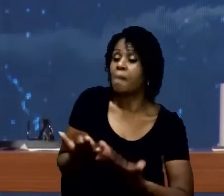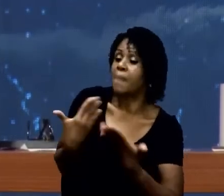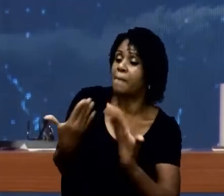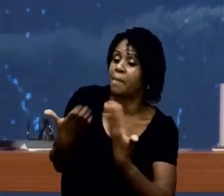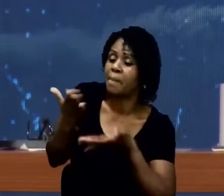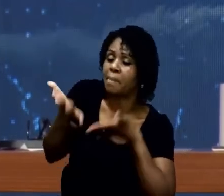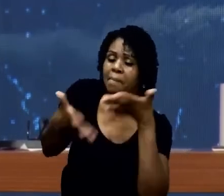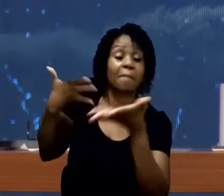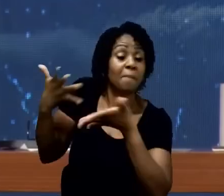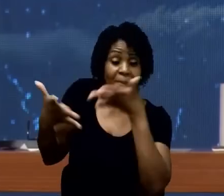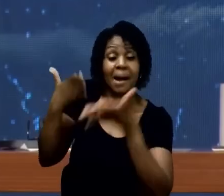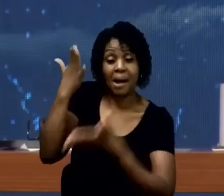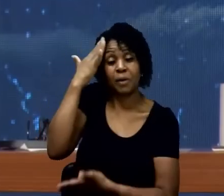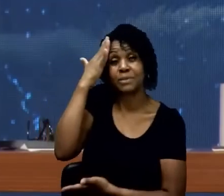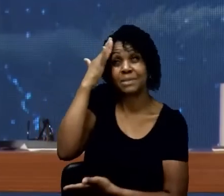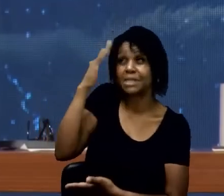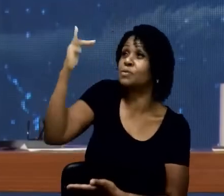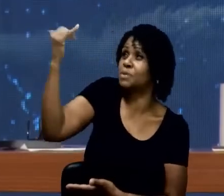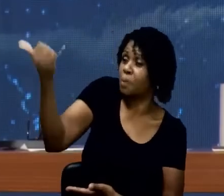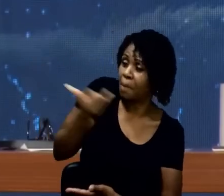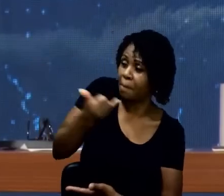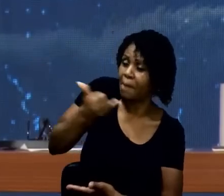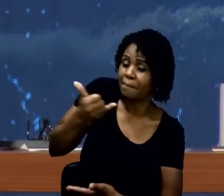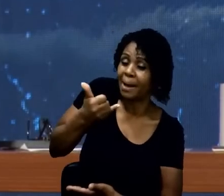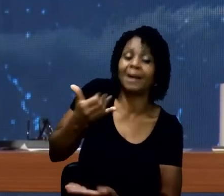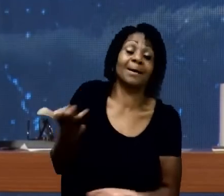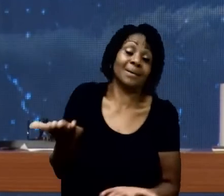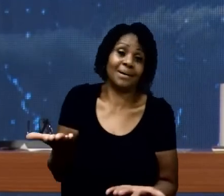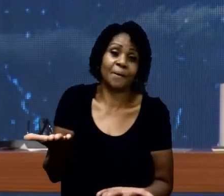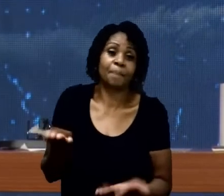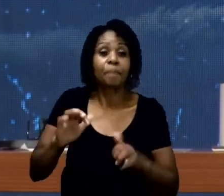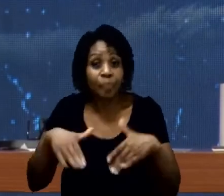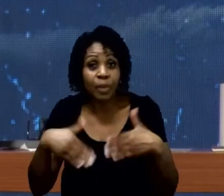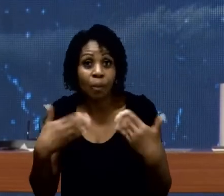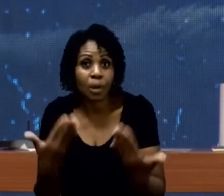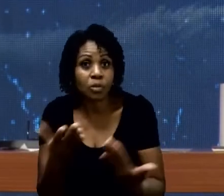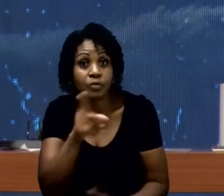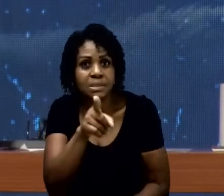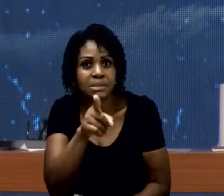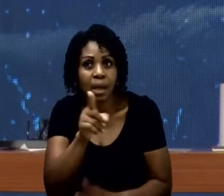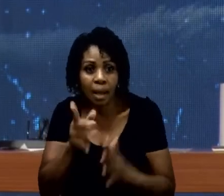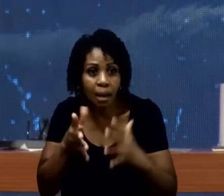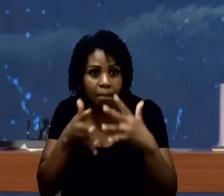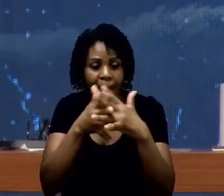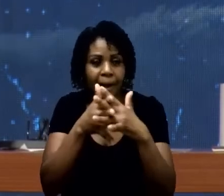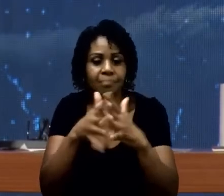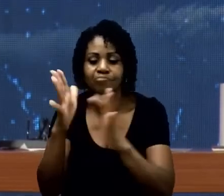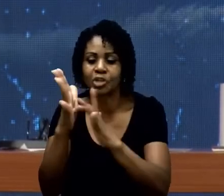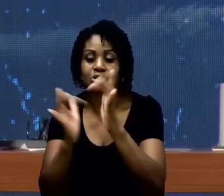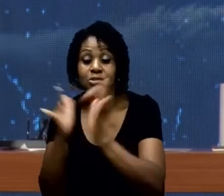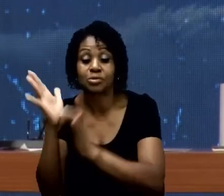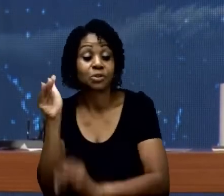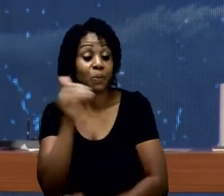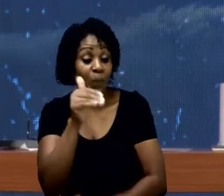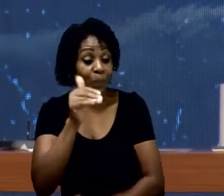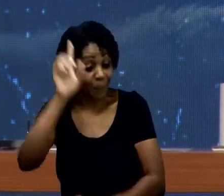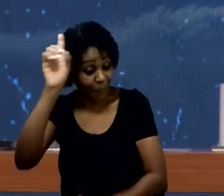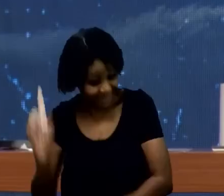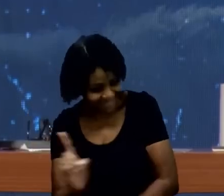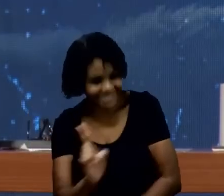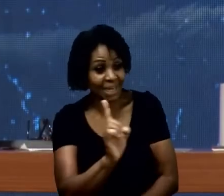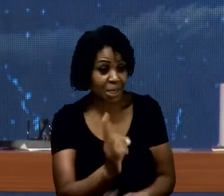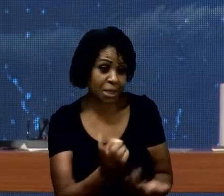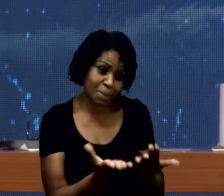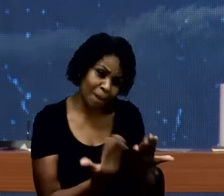contigo, eu sei que o Senhor vai me ouvir. E quando você não interrompe, Ele fala, cheguei, vamos falar? Vamos,